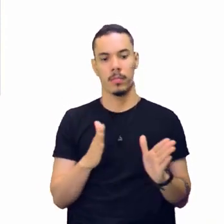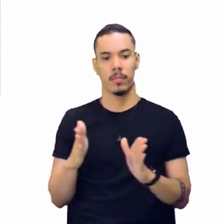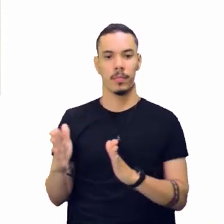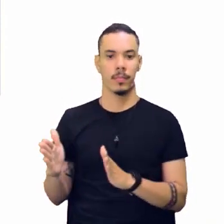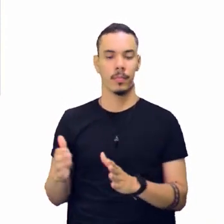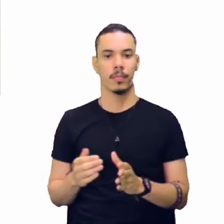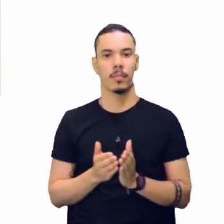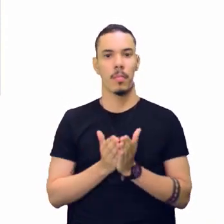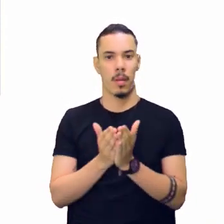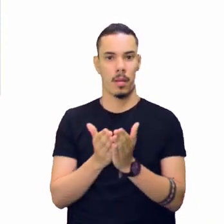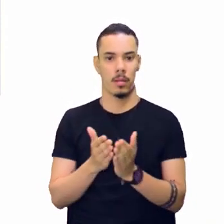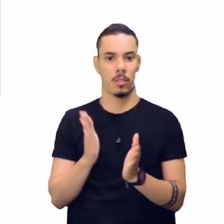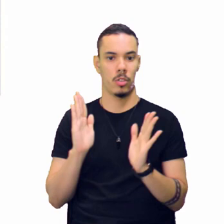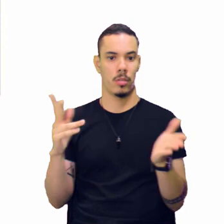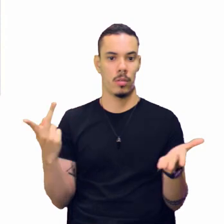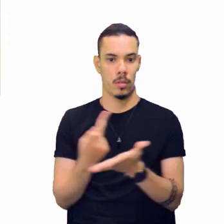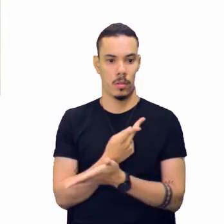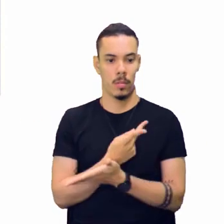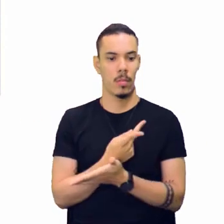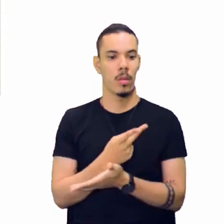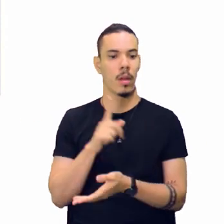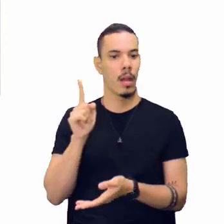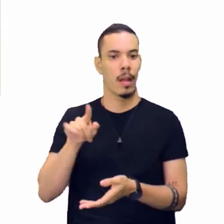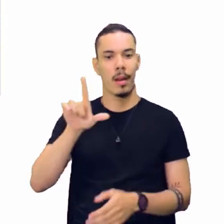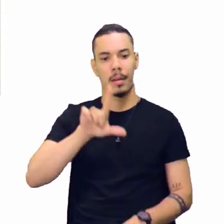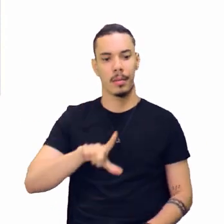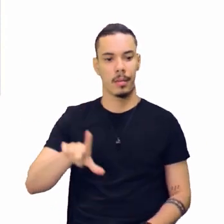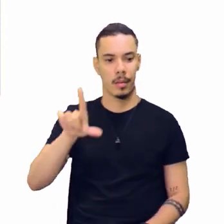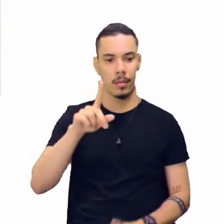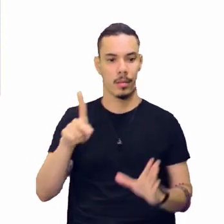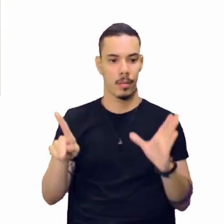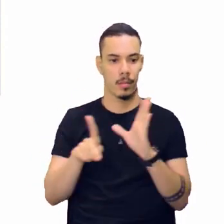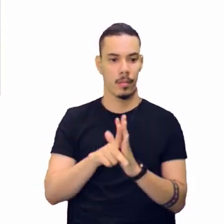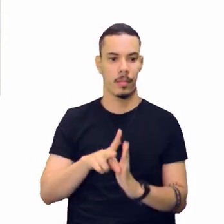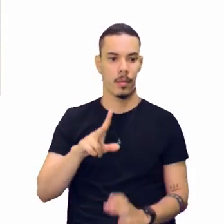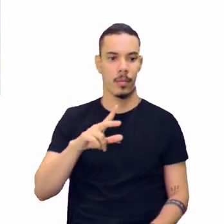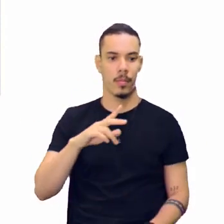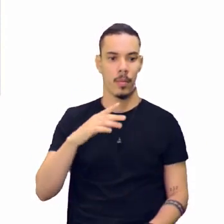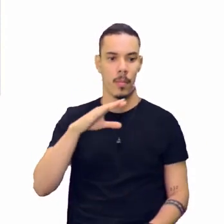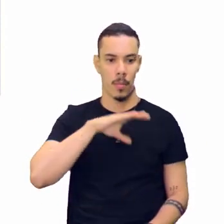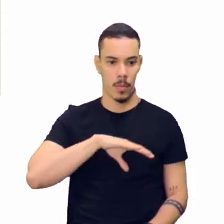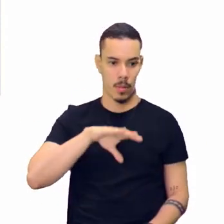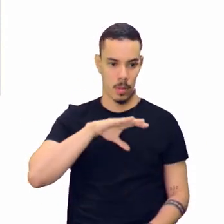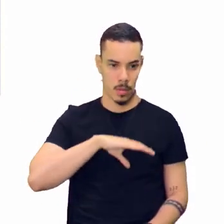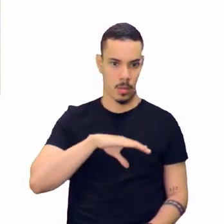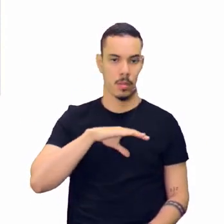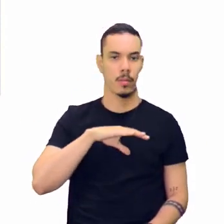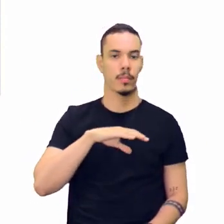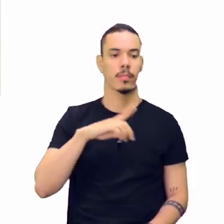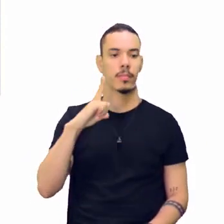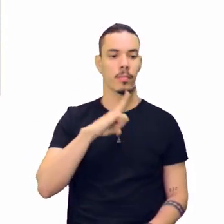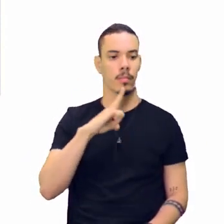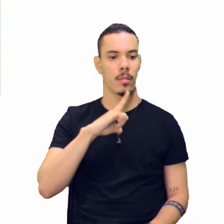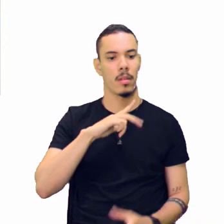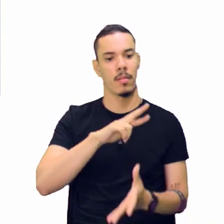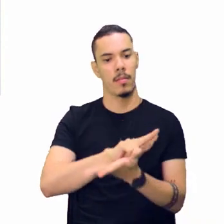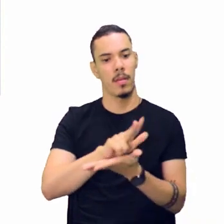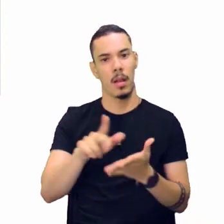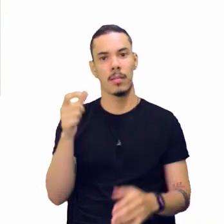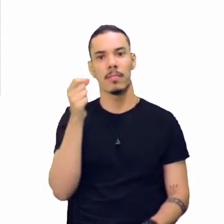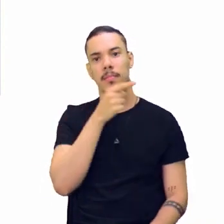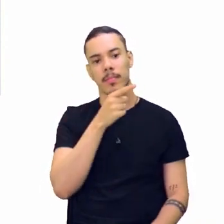das barcas. É um grande clássico da literatura portuguesa. Ele possui diversas